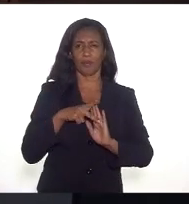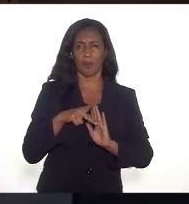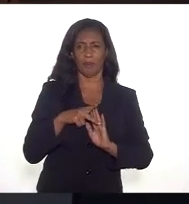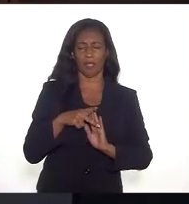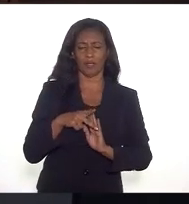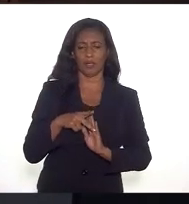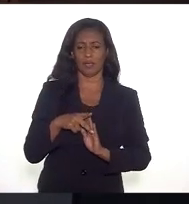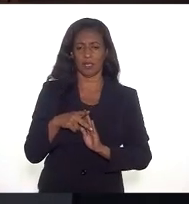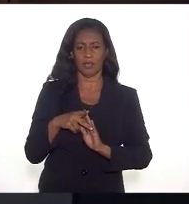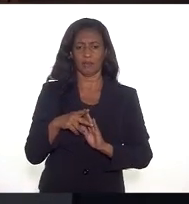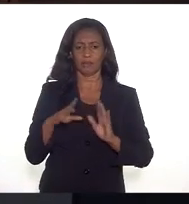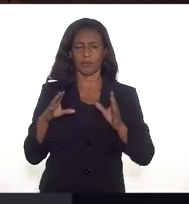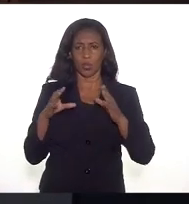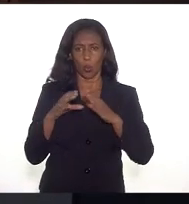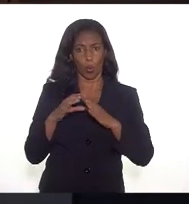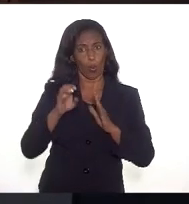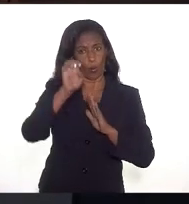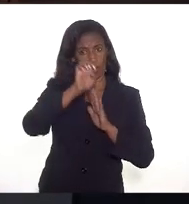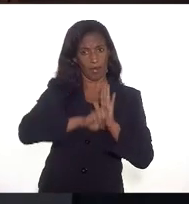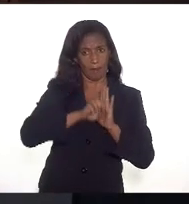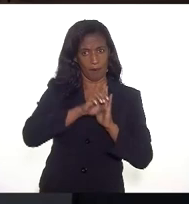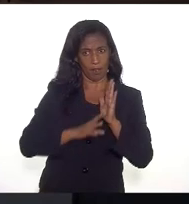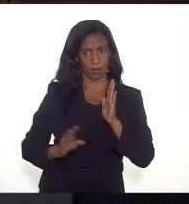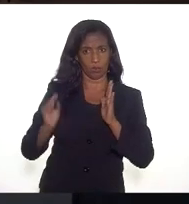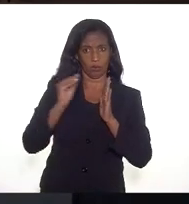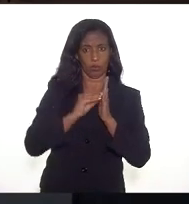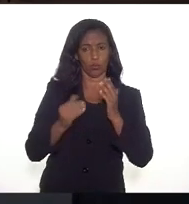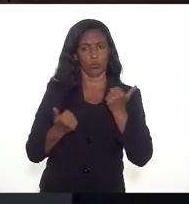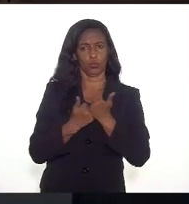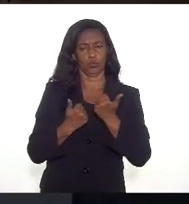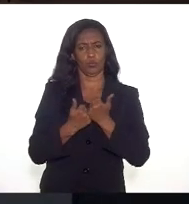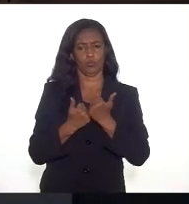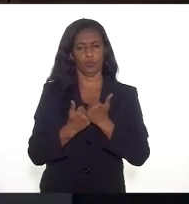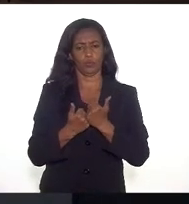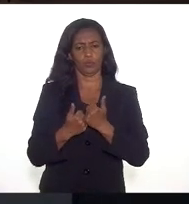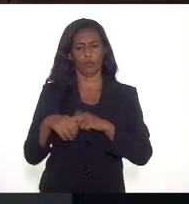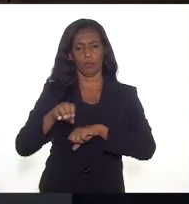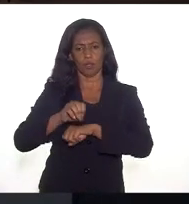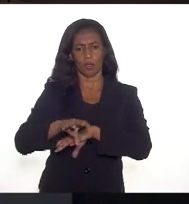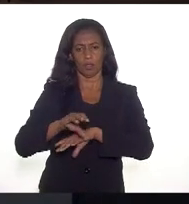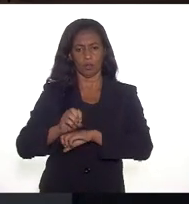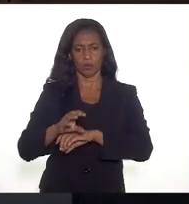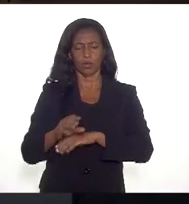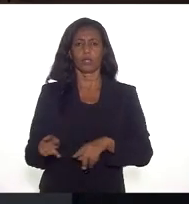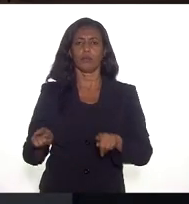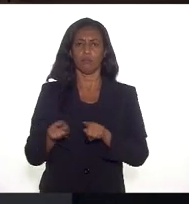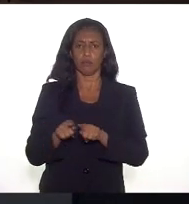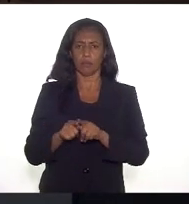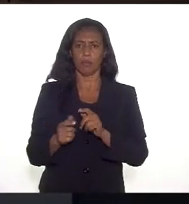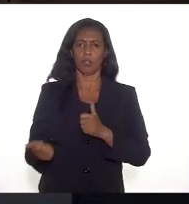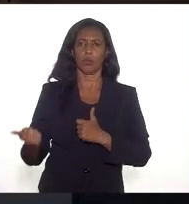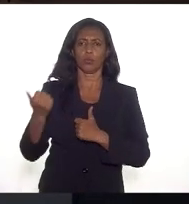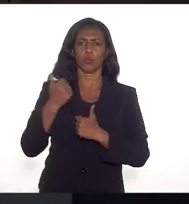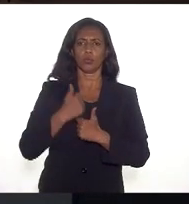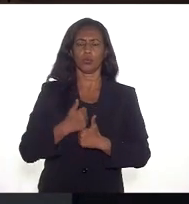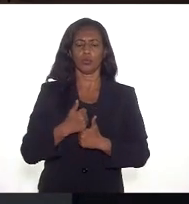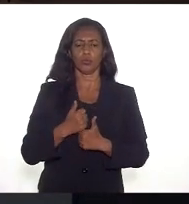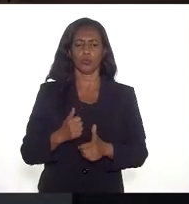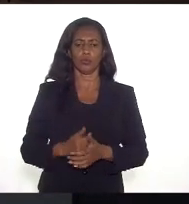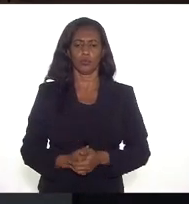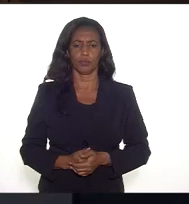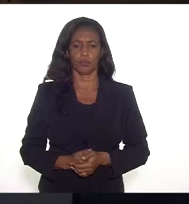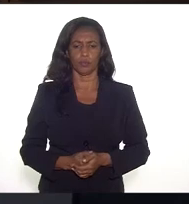pela constitucionalidade com emendas, concluído por substitutivo. De Educação, favorável com substitutivo da Comissão de Constituição e Justiça.